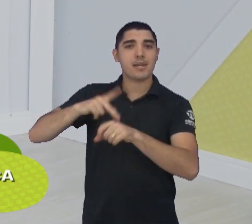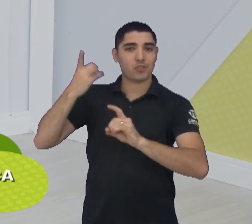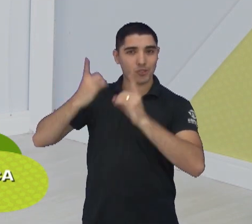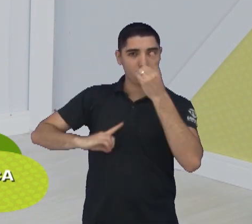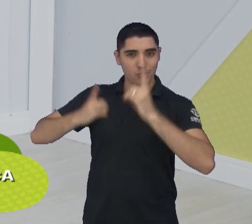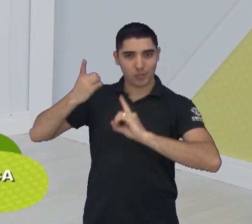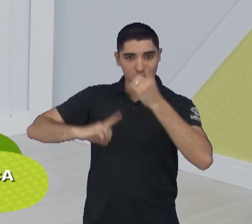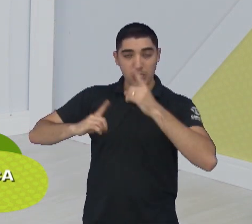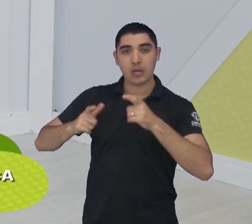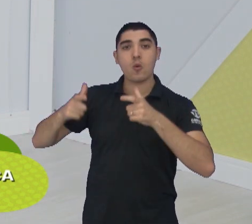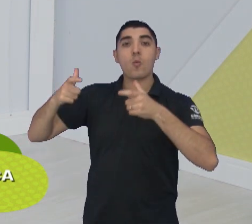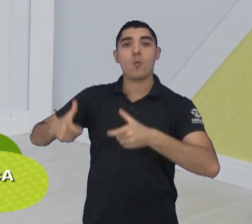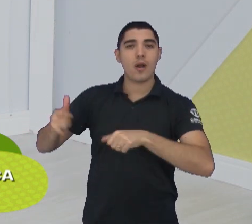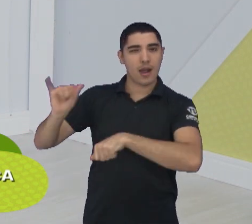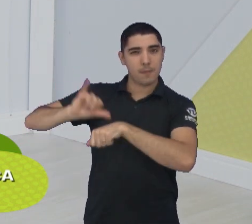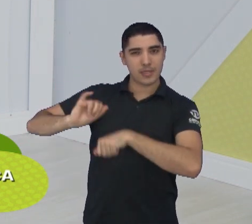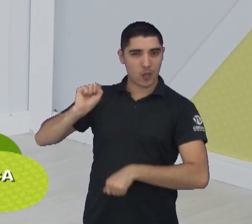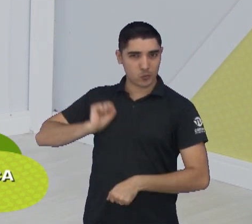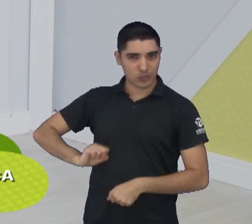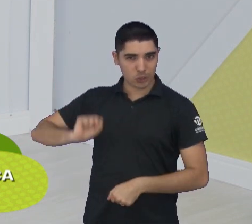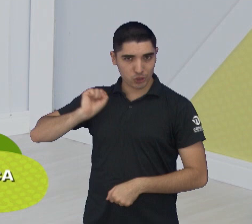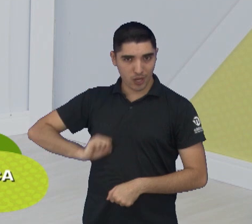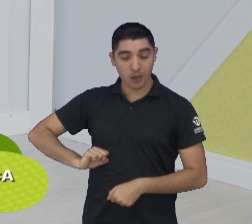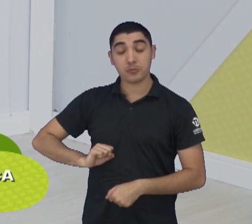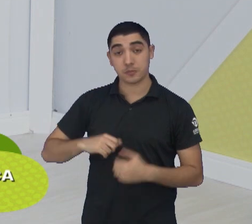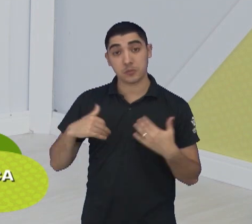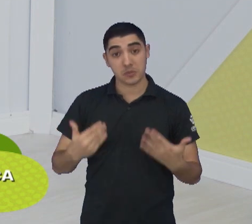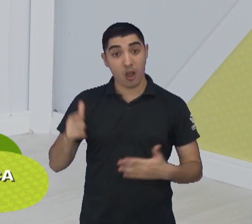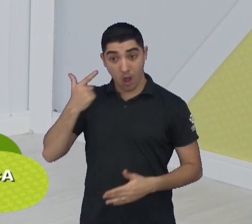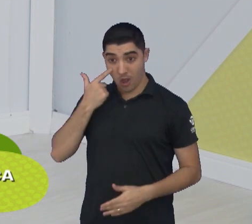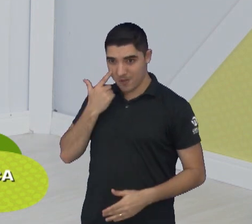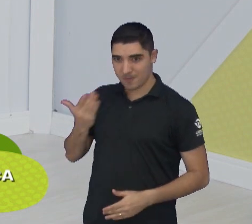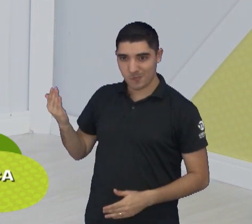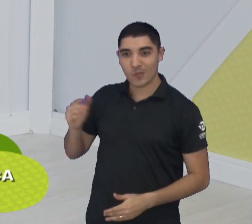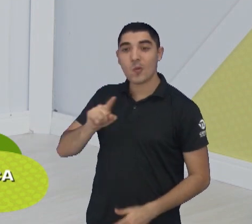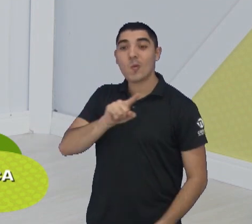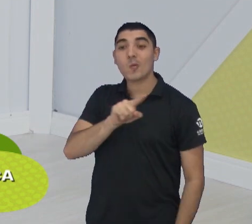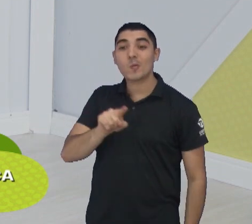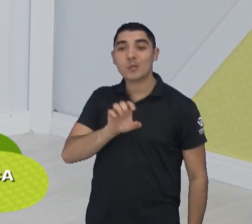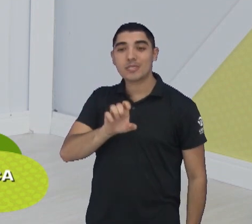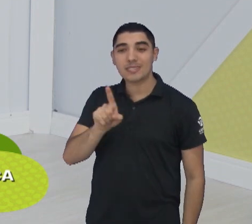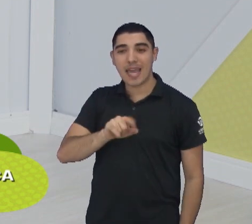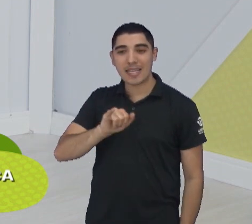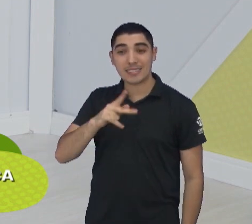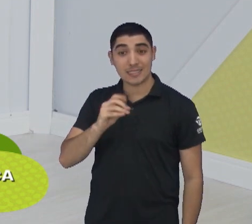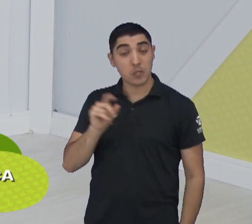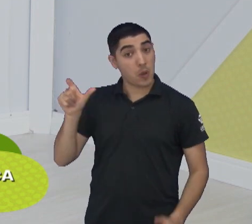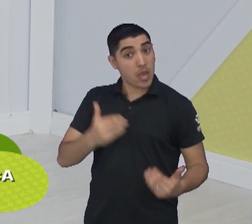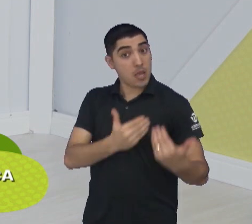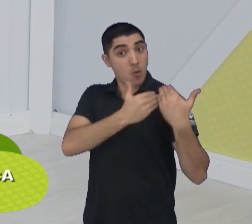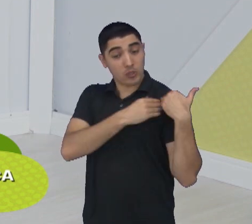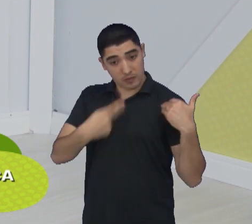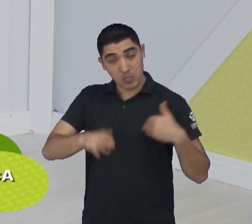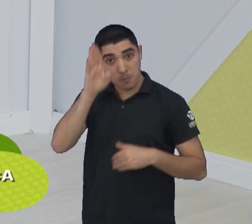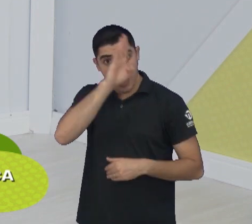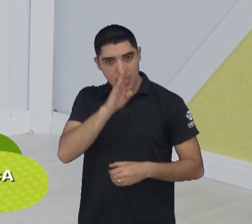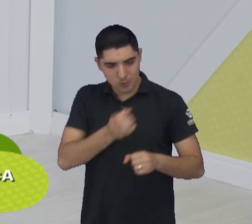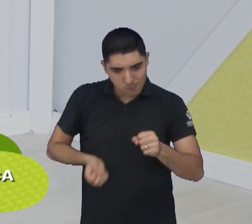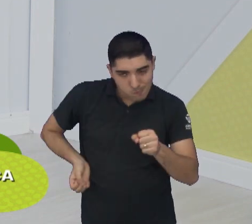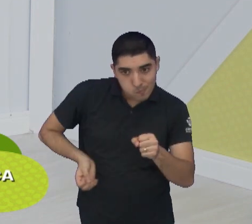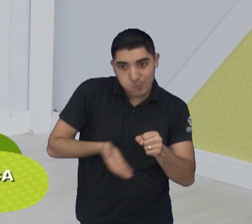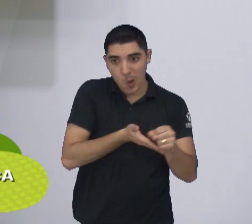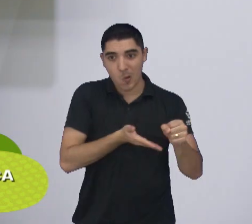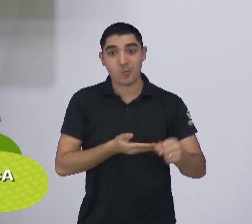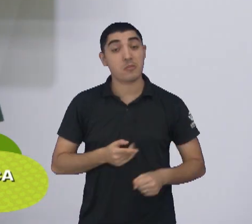Zezinho também faz parte de todo o trabalho, o Zezinho aí, ó, ele faz parte de todo o trabalho de bocha aqui em São José dos Campos, Brunão. Ele